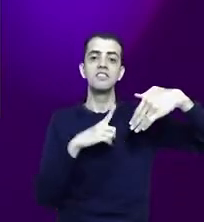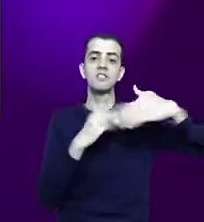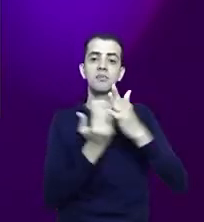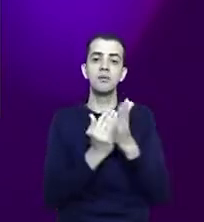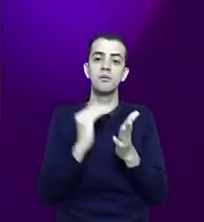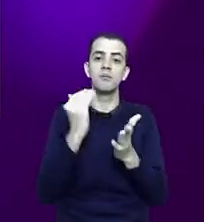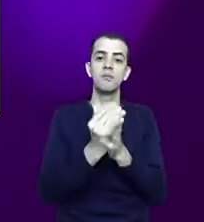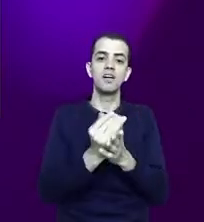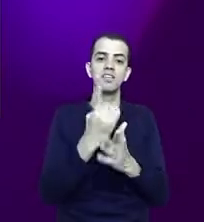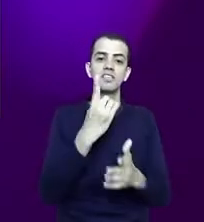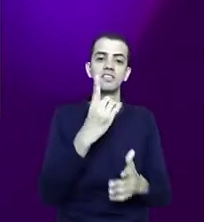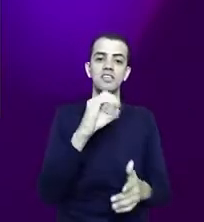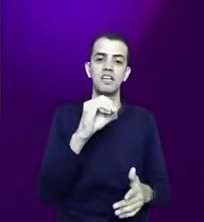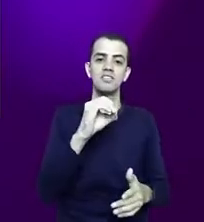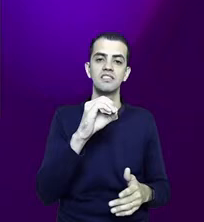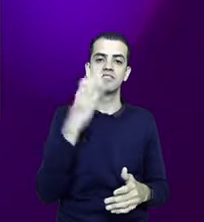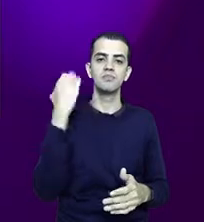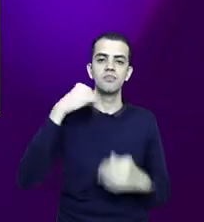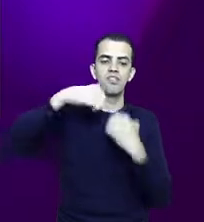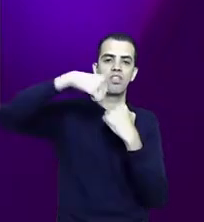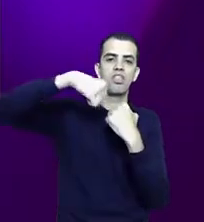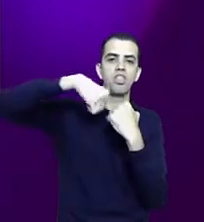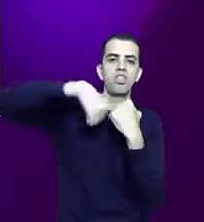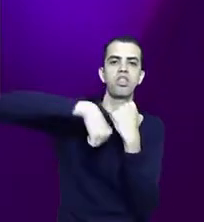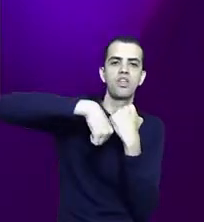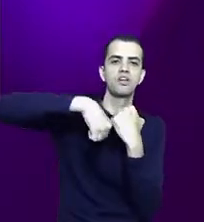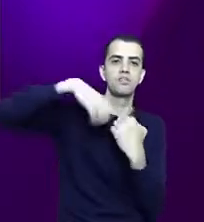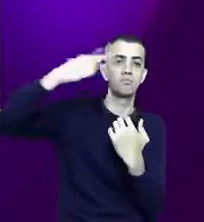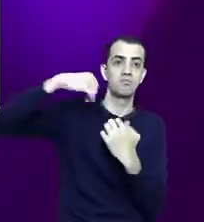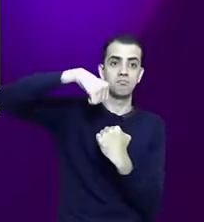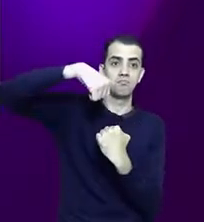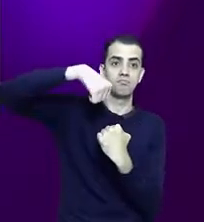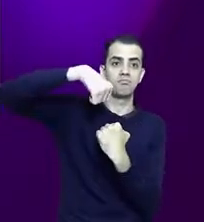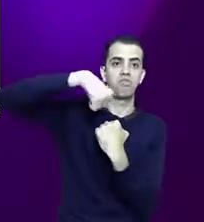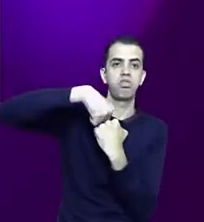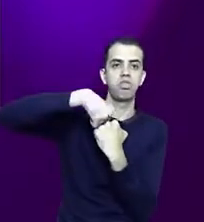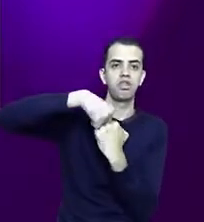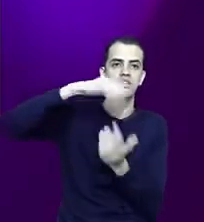paciente tinha um encurtamento do membro, e aqui uma prótese, então,